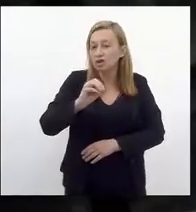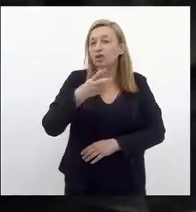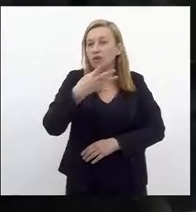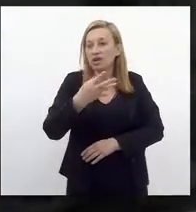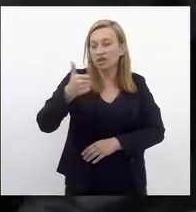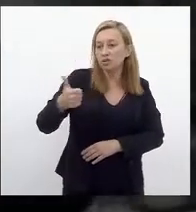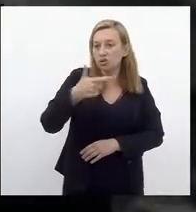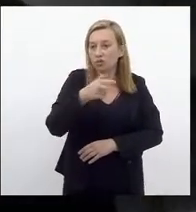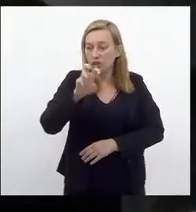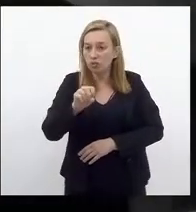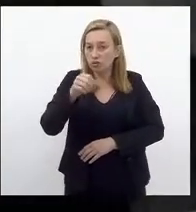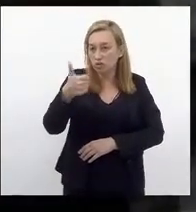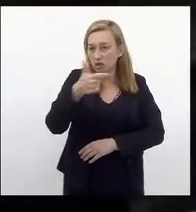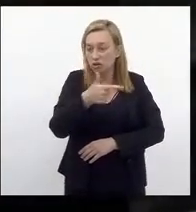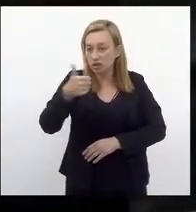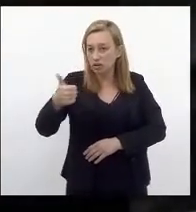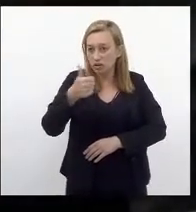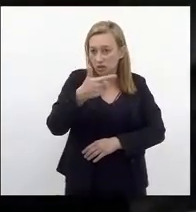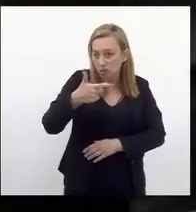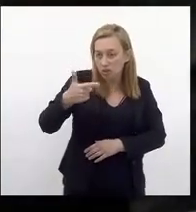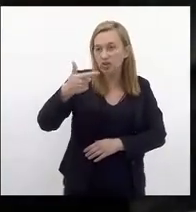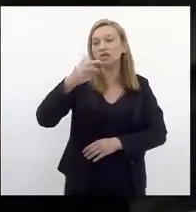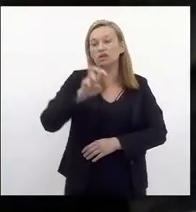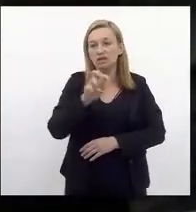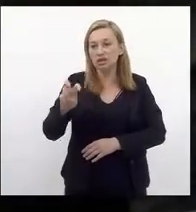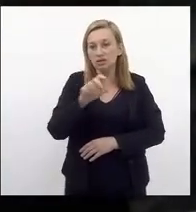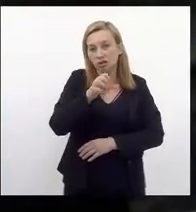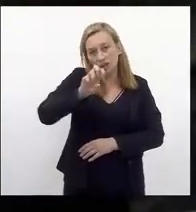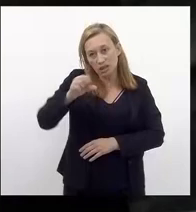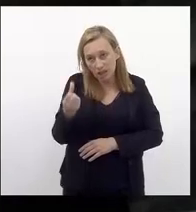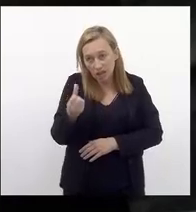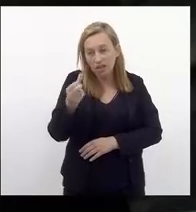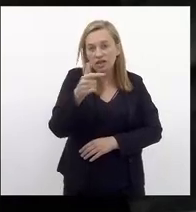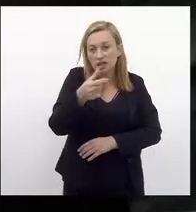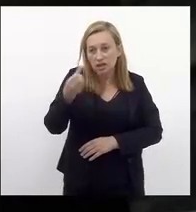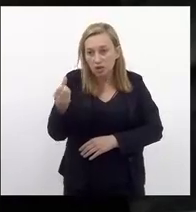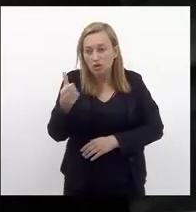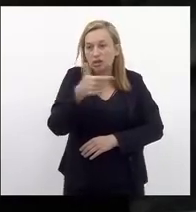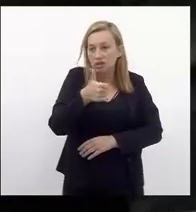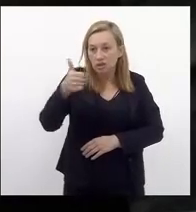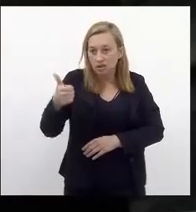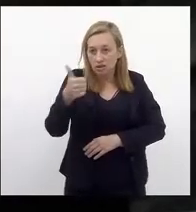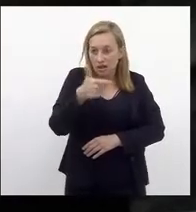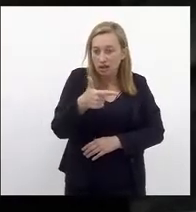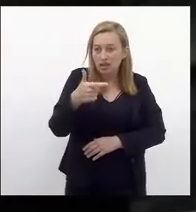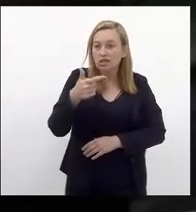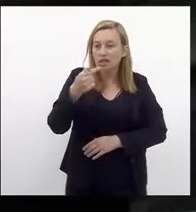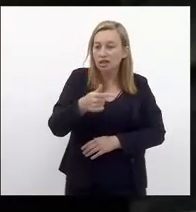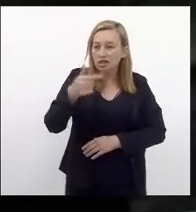42 51 52 55 56 6162